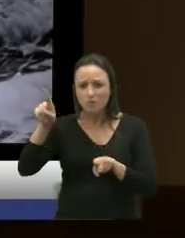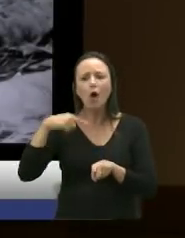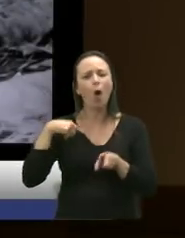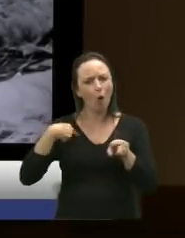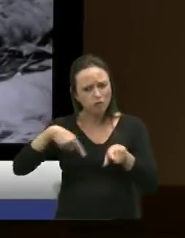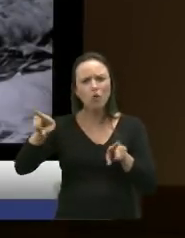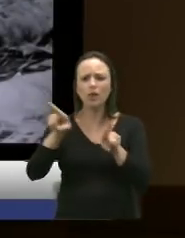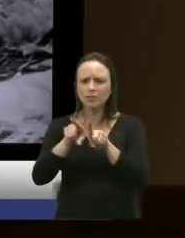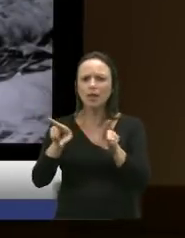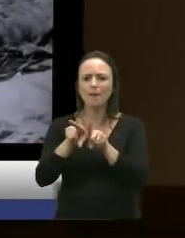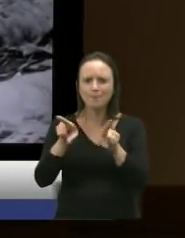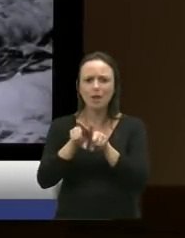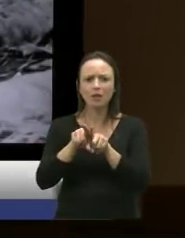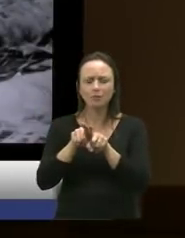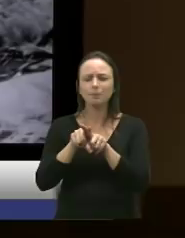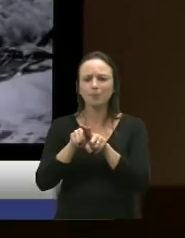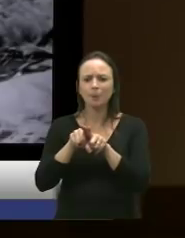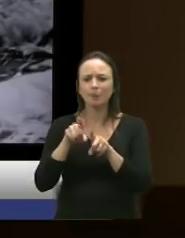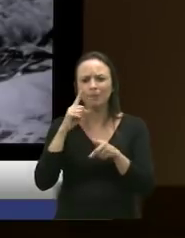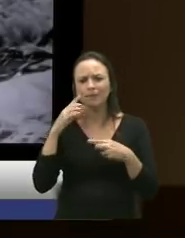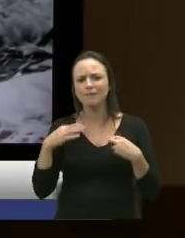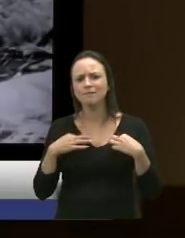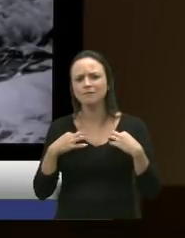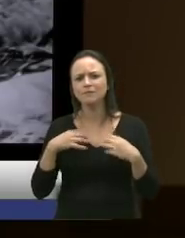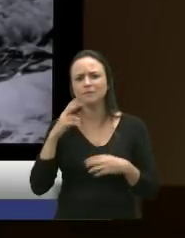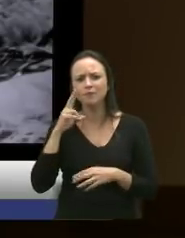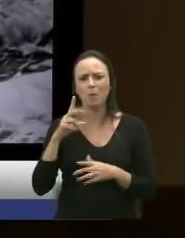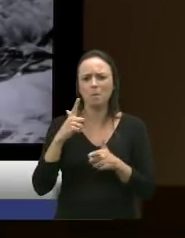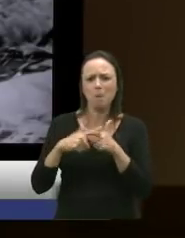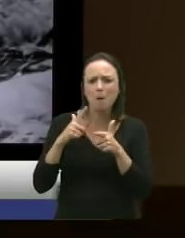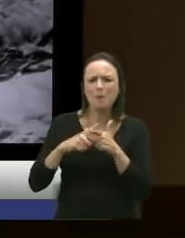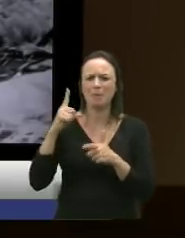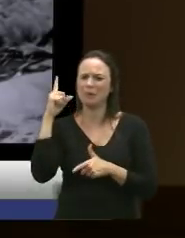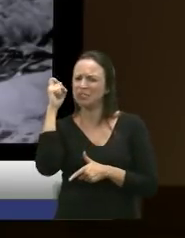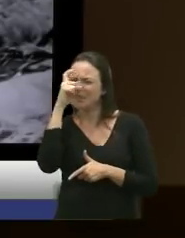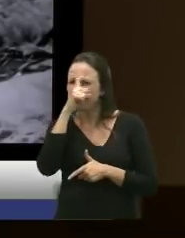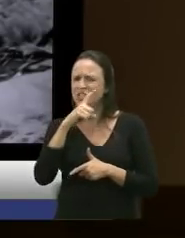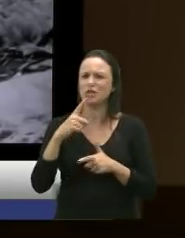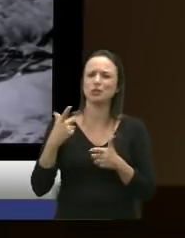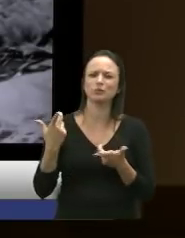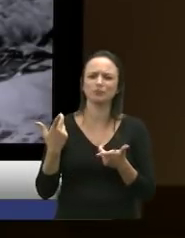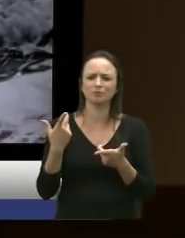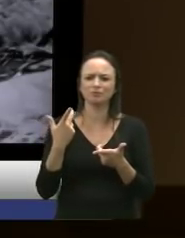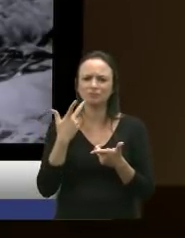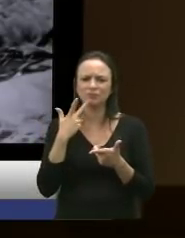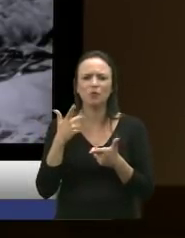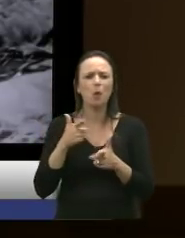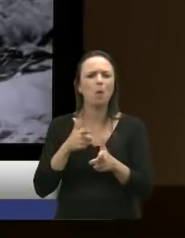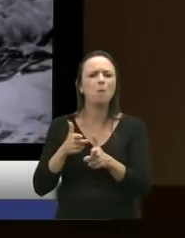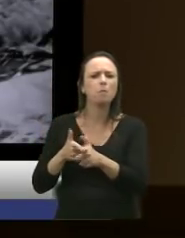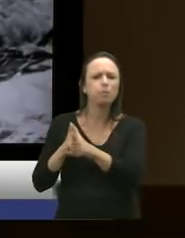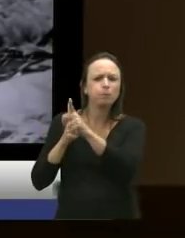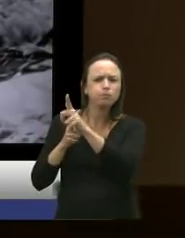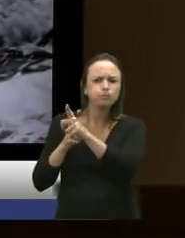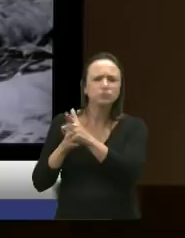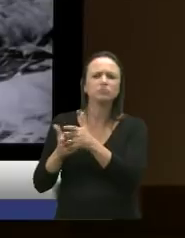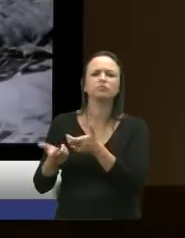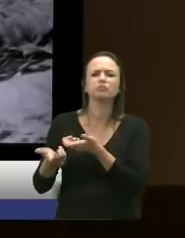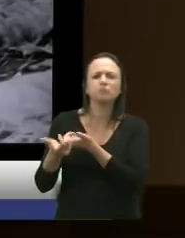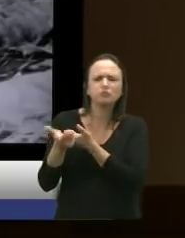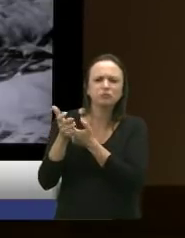batalhão, um dos voluntários viu que o bicho ia pegar de verdade, que ia ser difícil, largou o fuzil, largou a